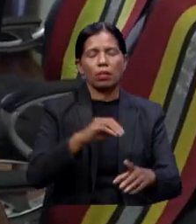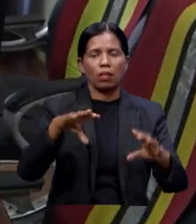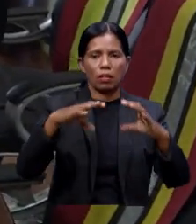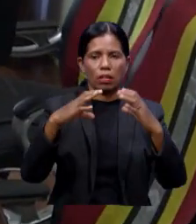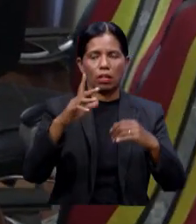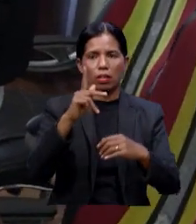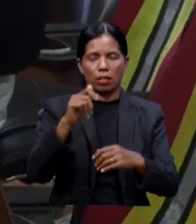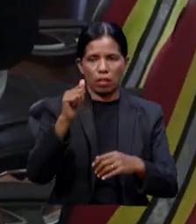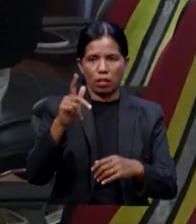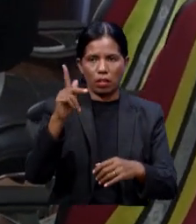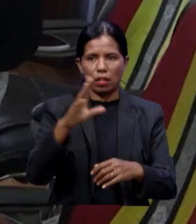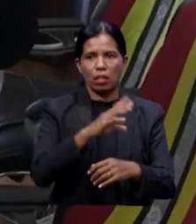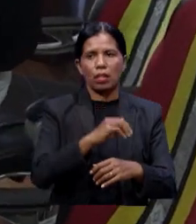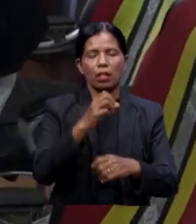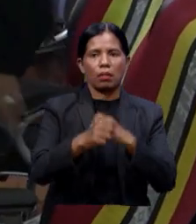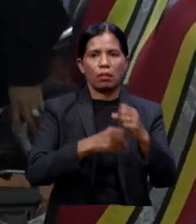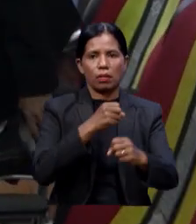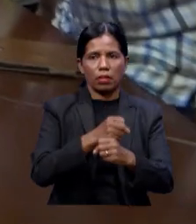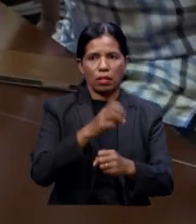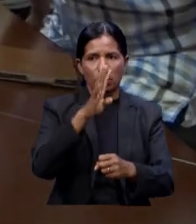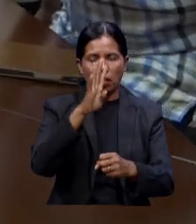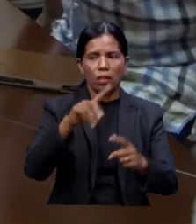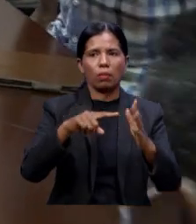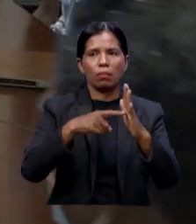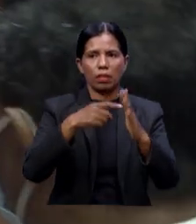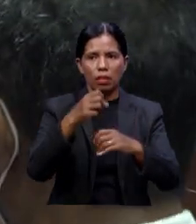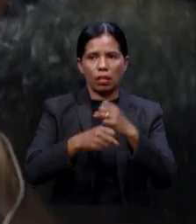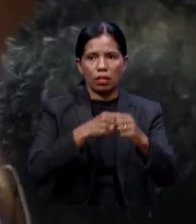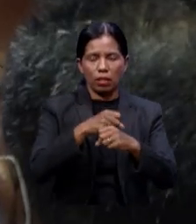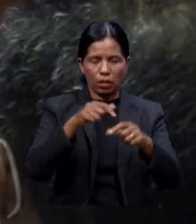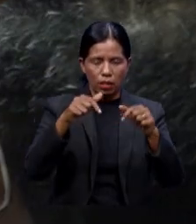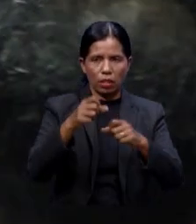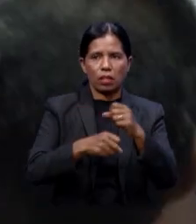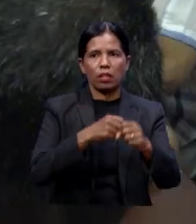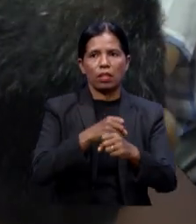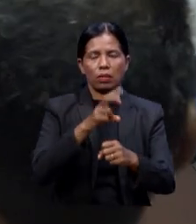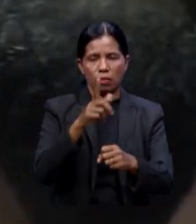Comissão Anticorrupção, ba Tinanhat, hahu Rositina ne, to Tinerinrua Rua Nulo